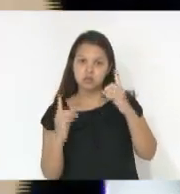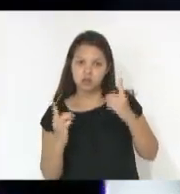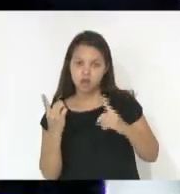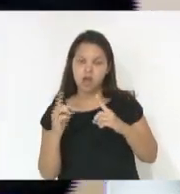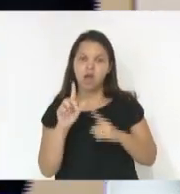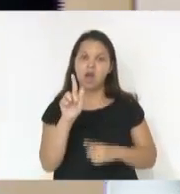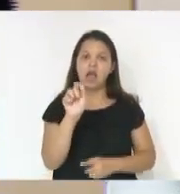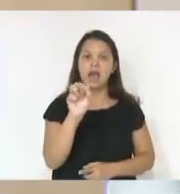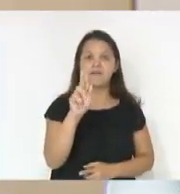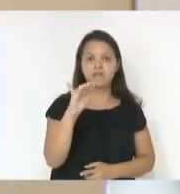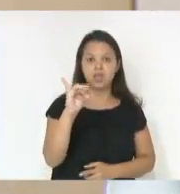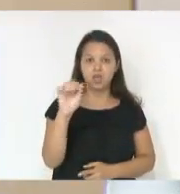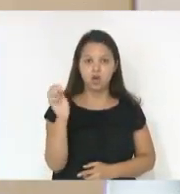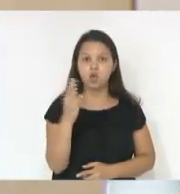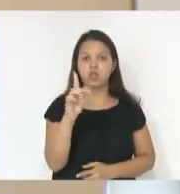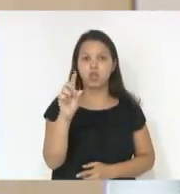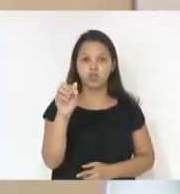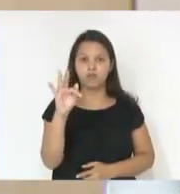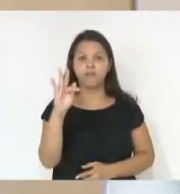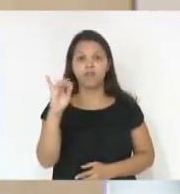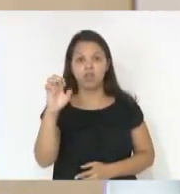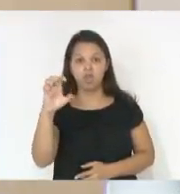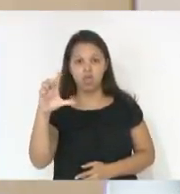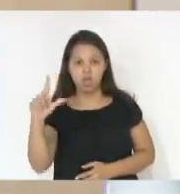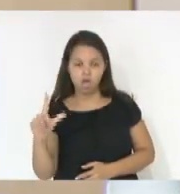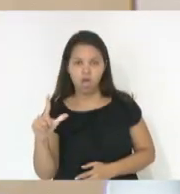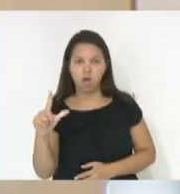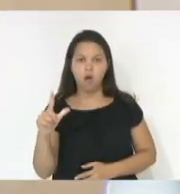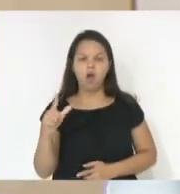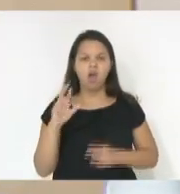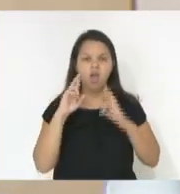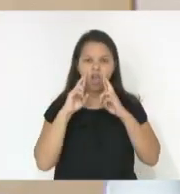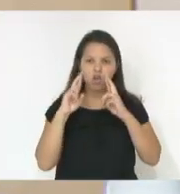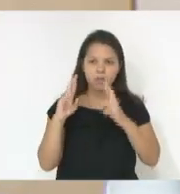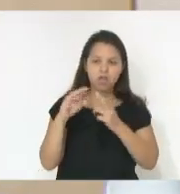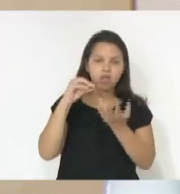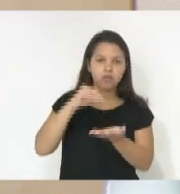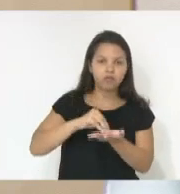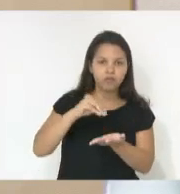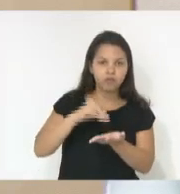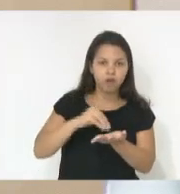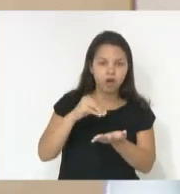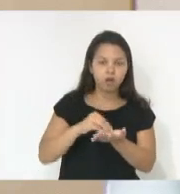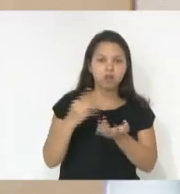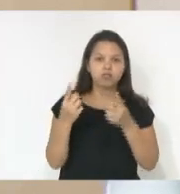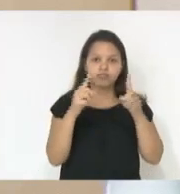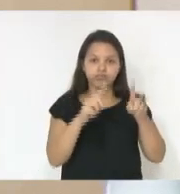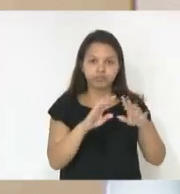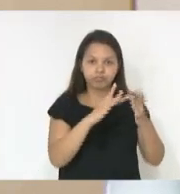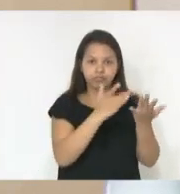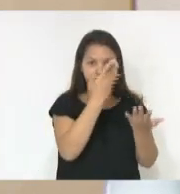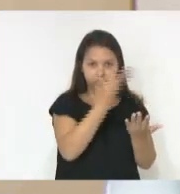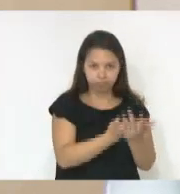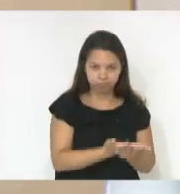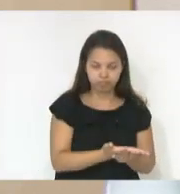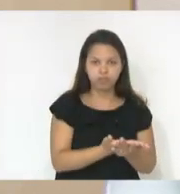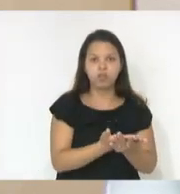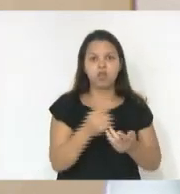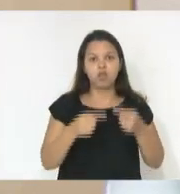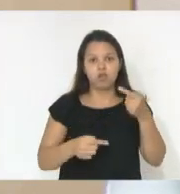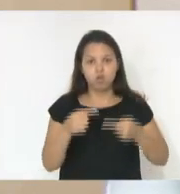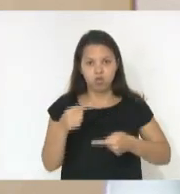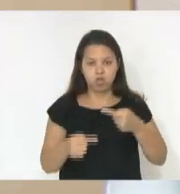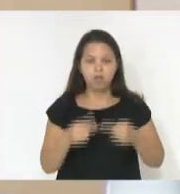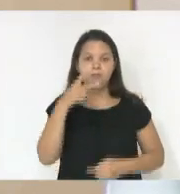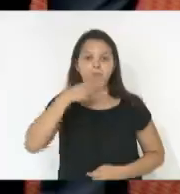pela maneira desrespeitosa que a escola expôs o seu desfile Os Cristãos. Em discussão, com a palavra o autor da moção,